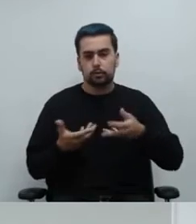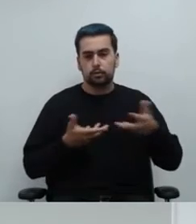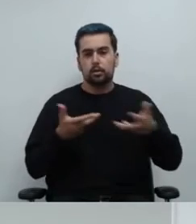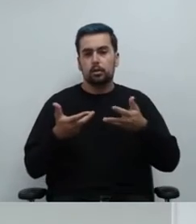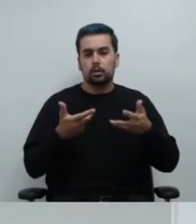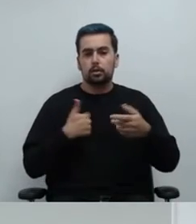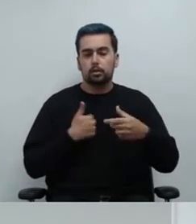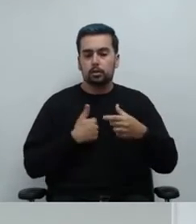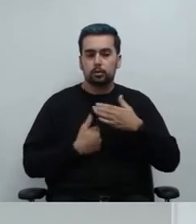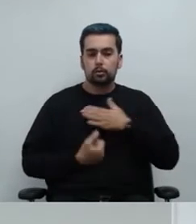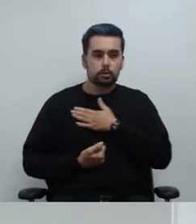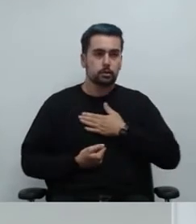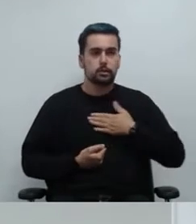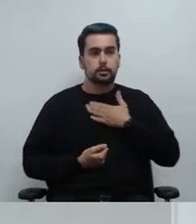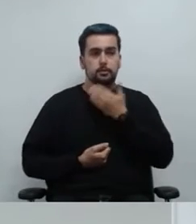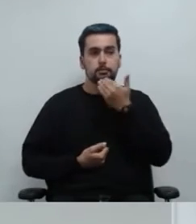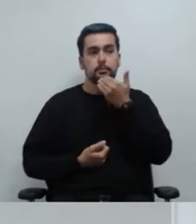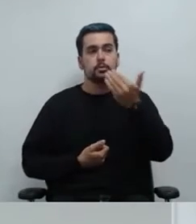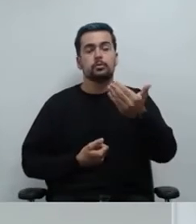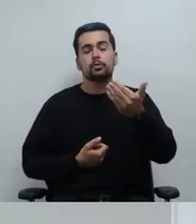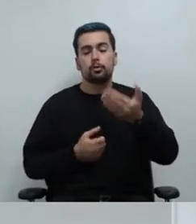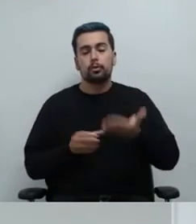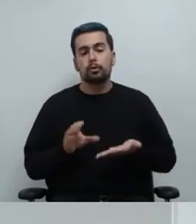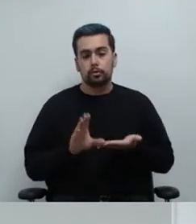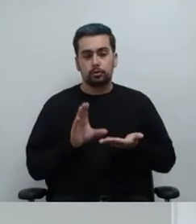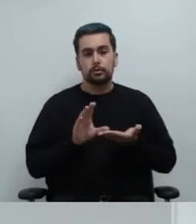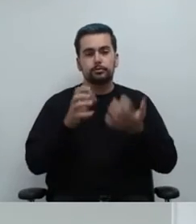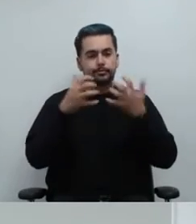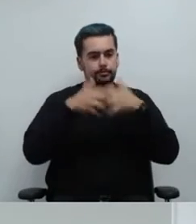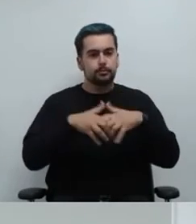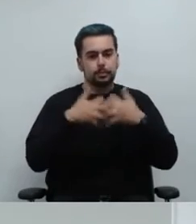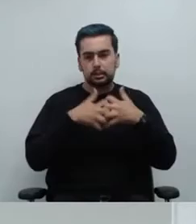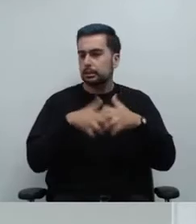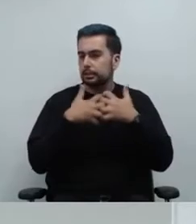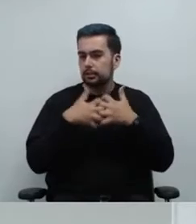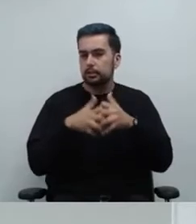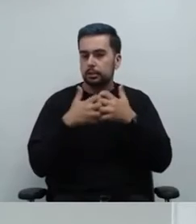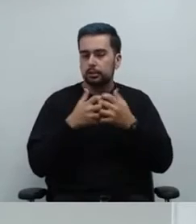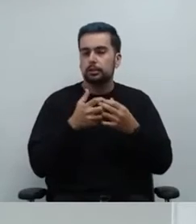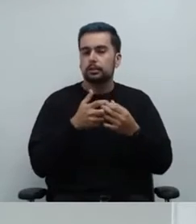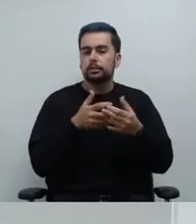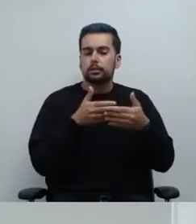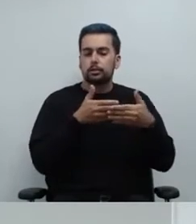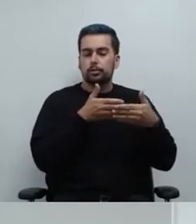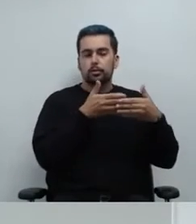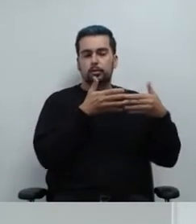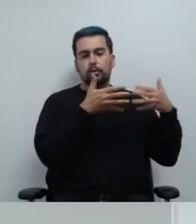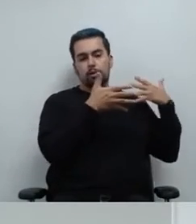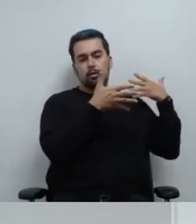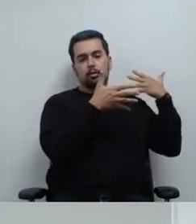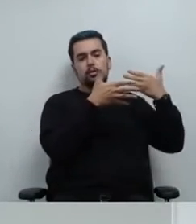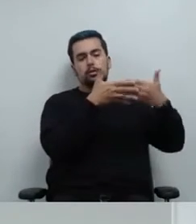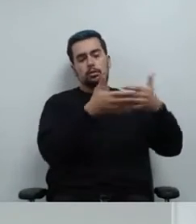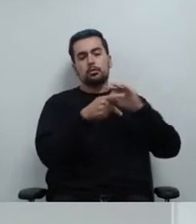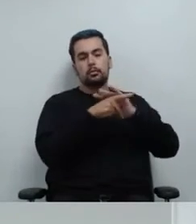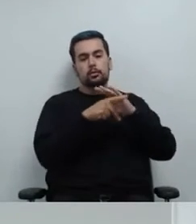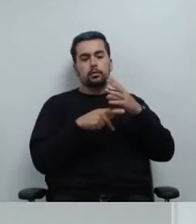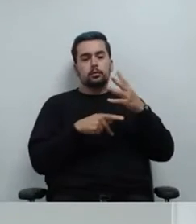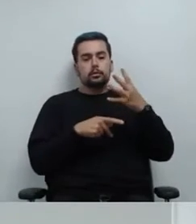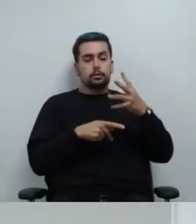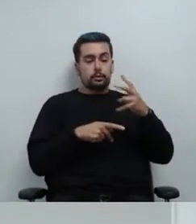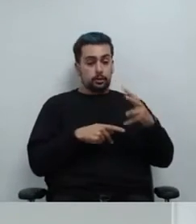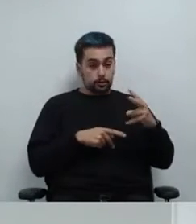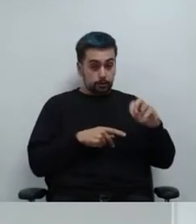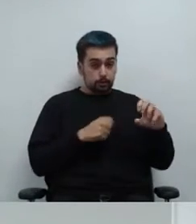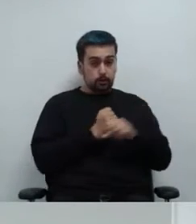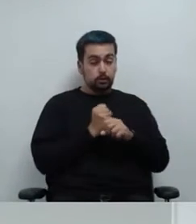de solicitar que o Conselho refletisse, né, ao longo desses quase 20 anos de Defensoria Pública de São Paulo, o quanto se